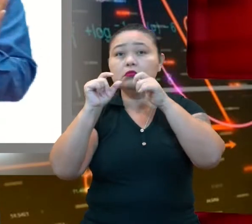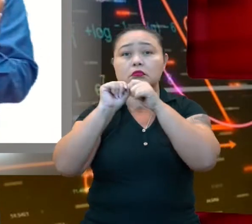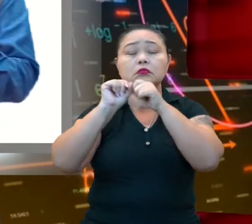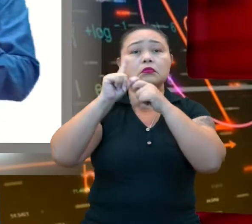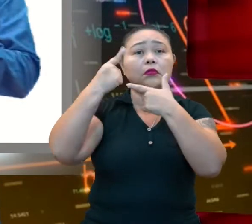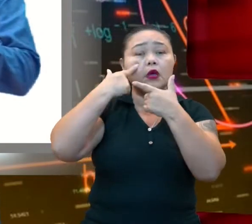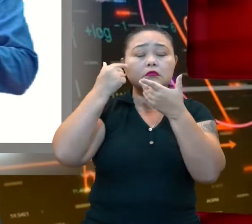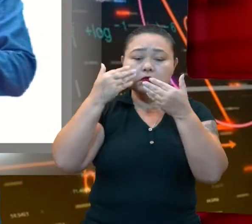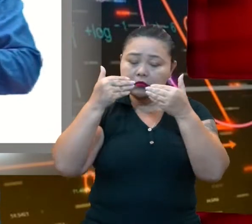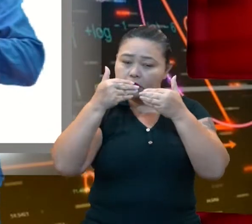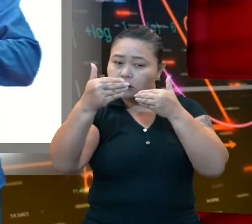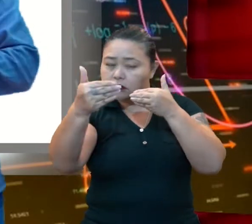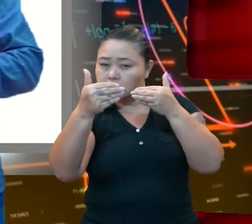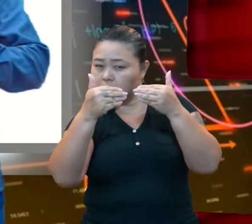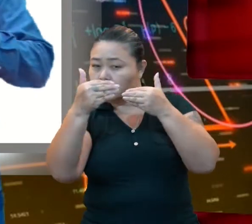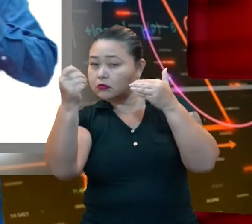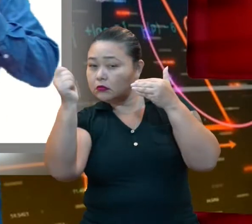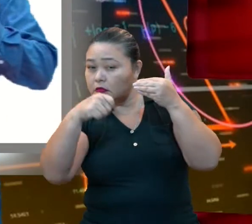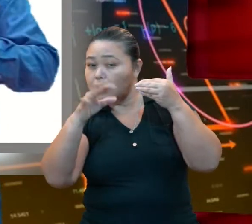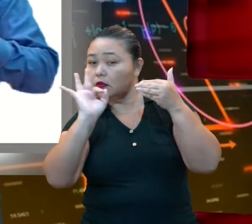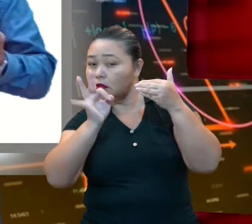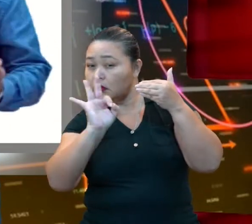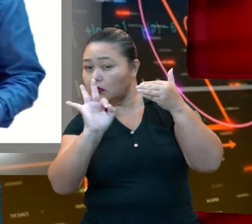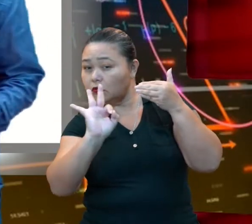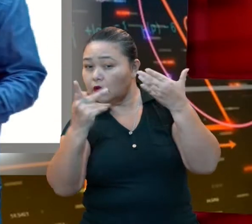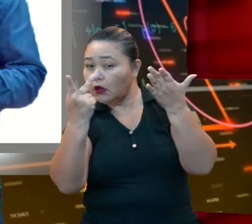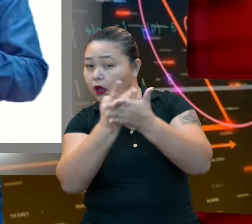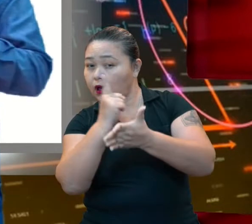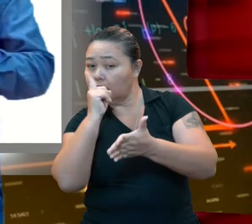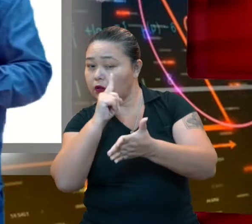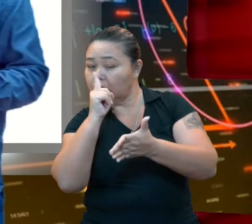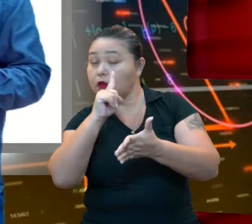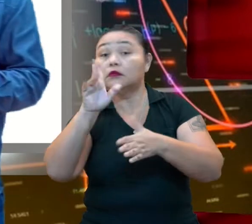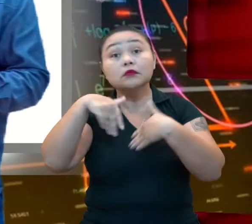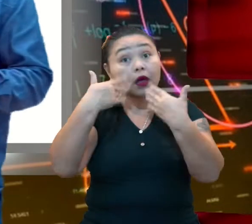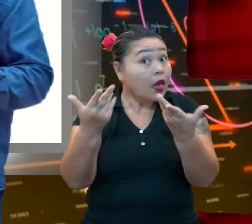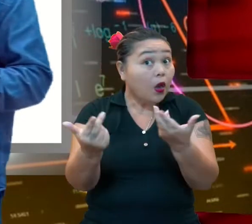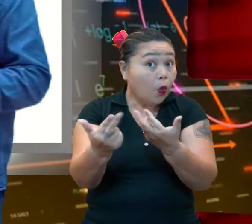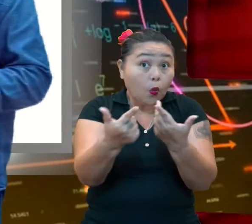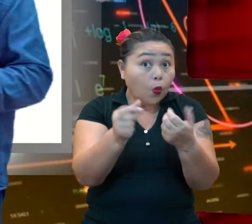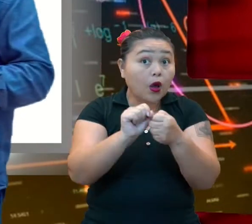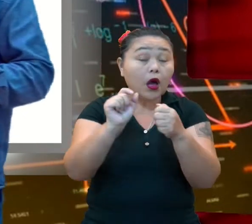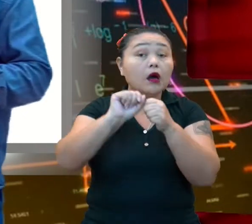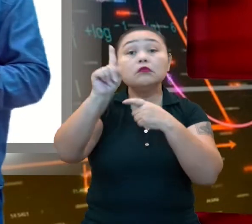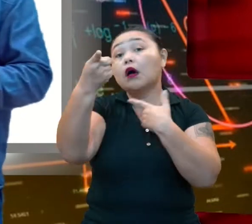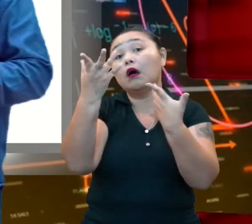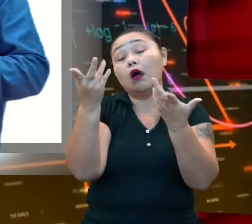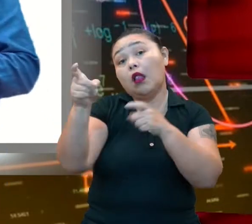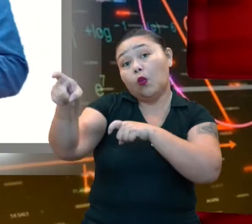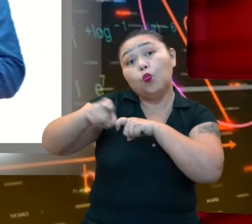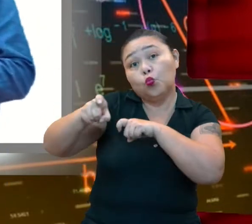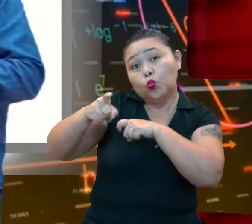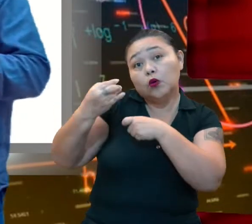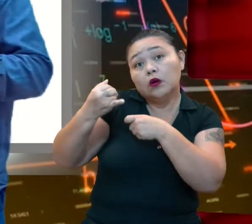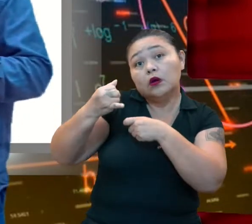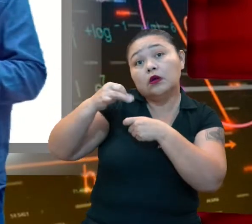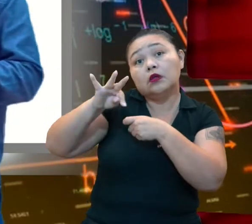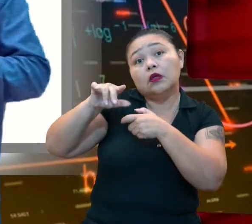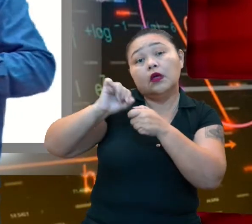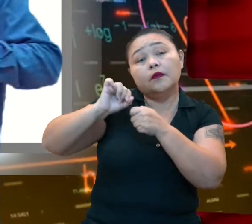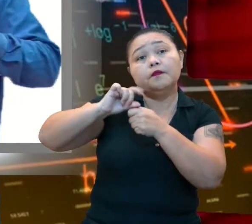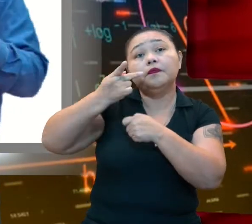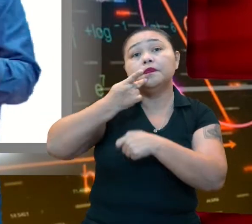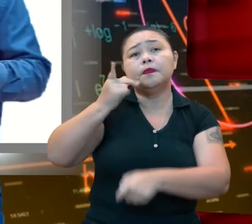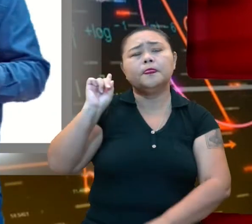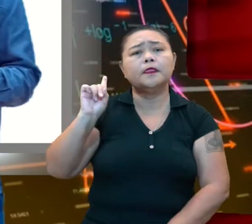pequenas medidas para ver se deu certo, se não deu. E é assim que funciona. Fizemos o teste lá no sítio e quando você estava falando do sítio, a